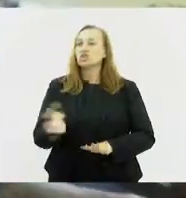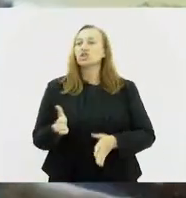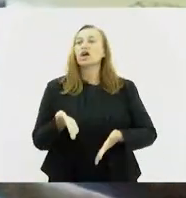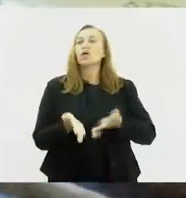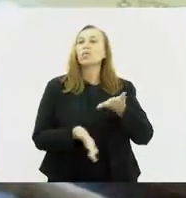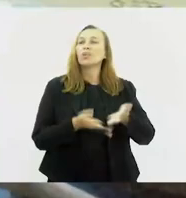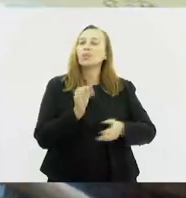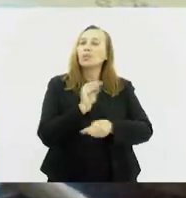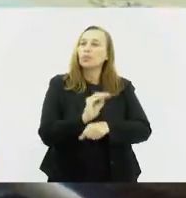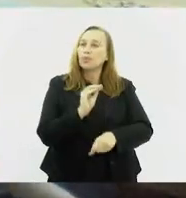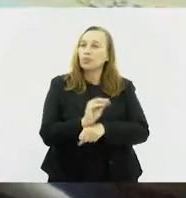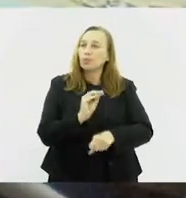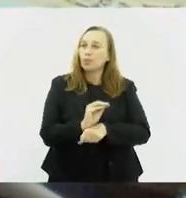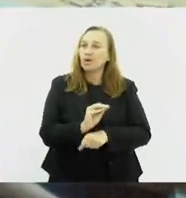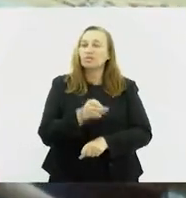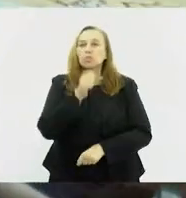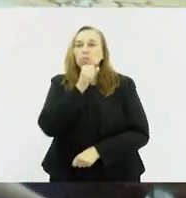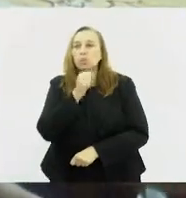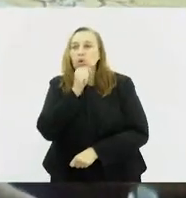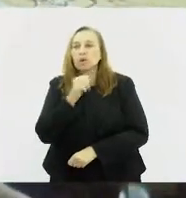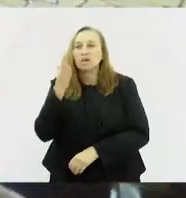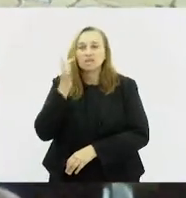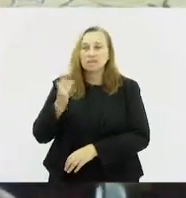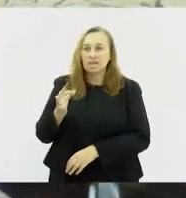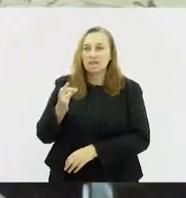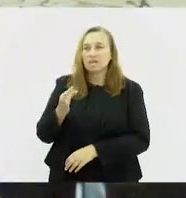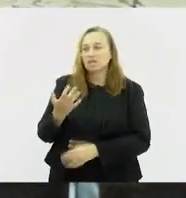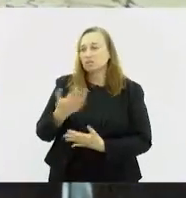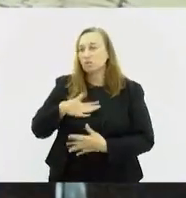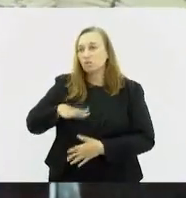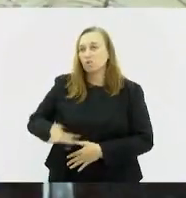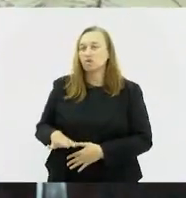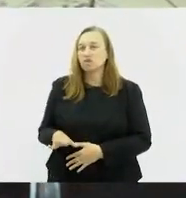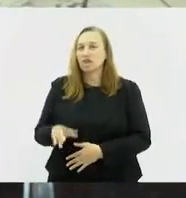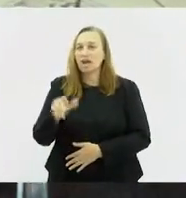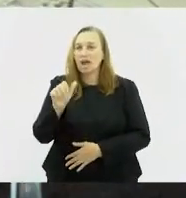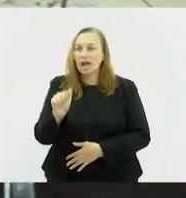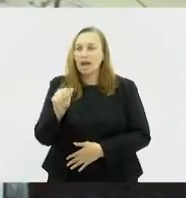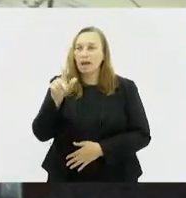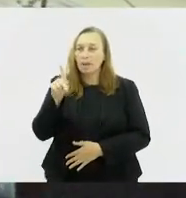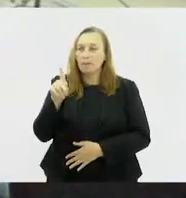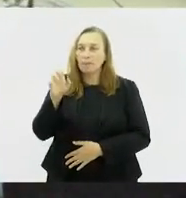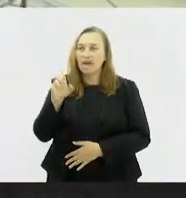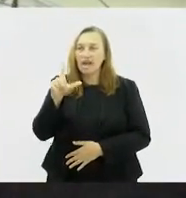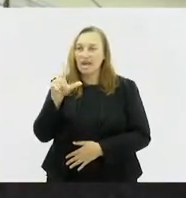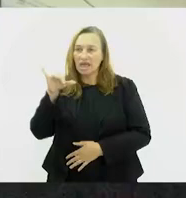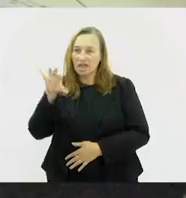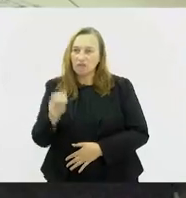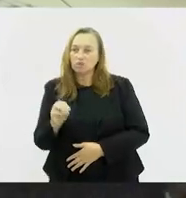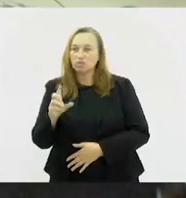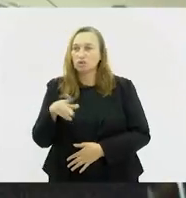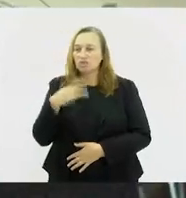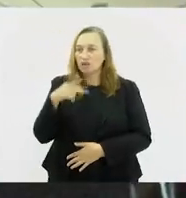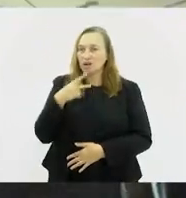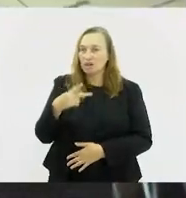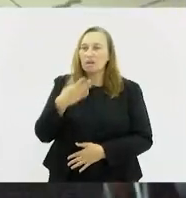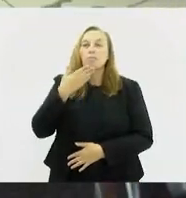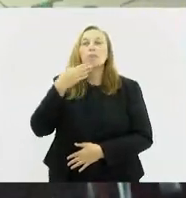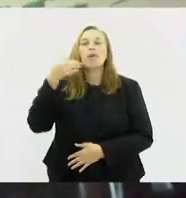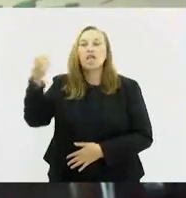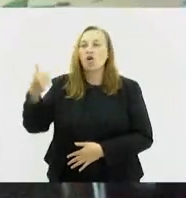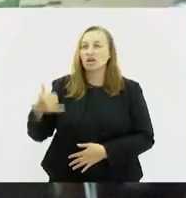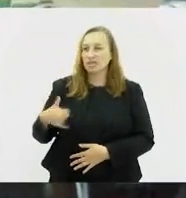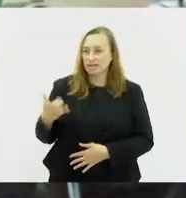terceira idade. E eu sei que ela não gosta muito de apelido, mas aqui a terceira idade a gente chama de melhor